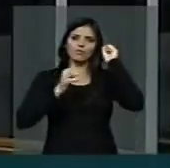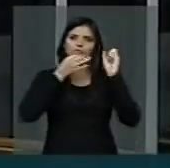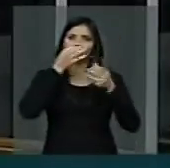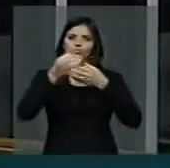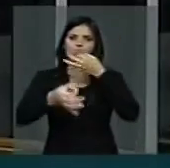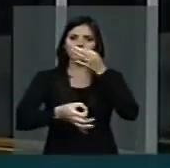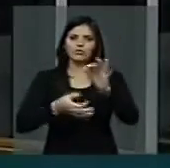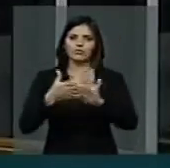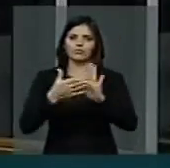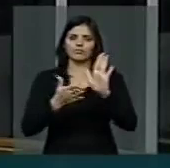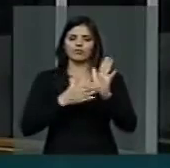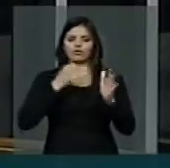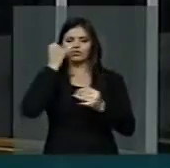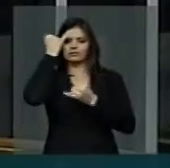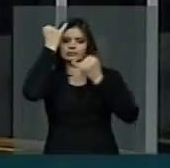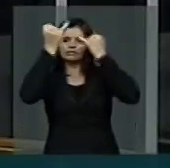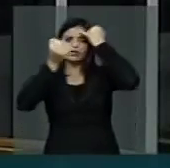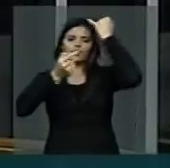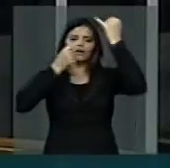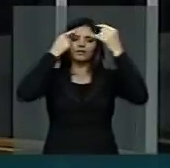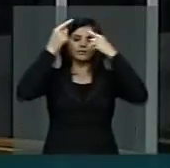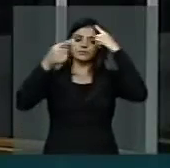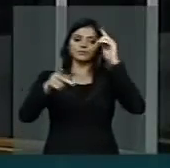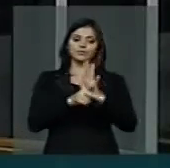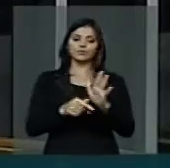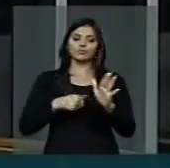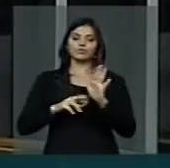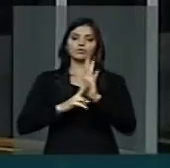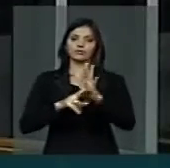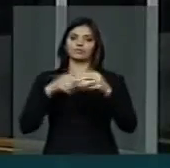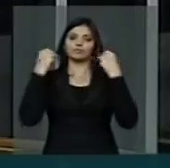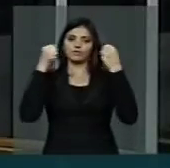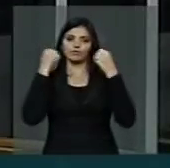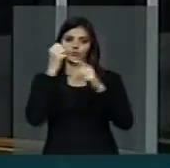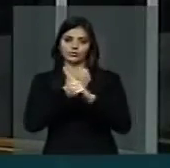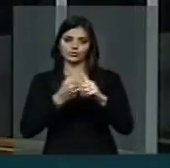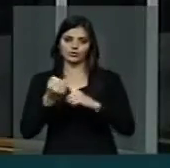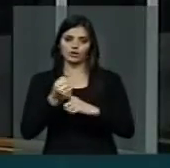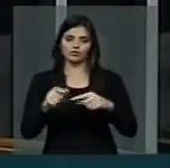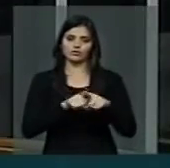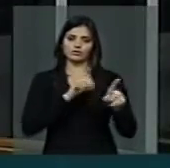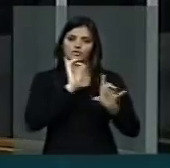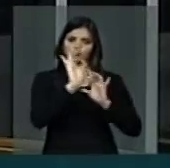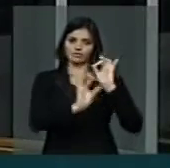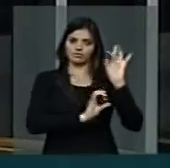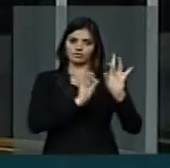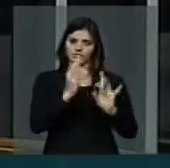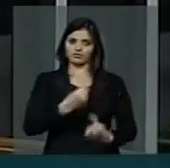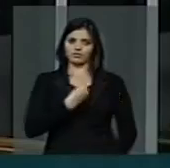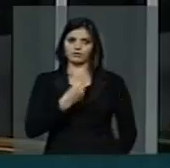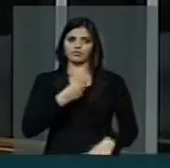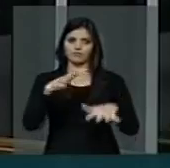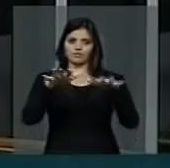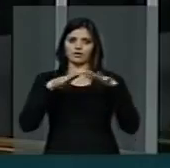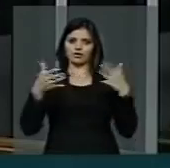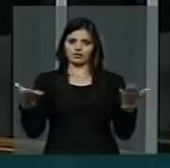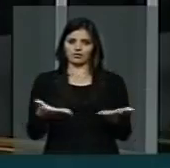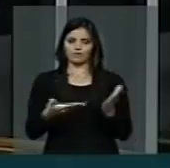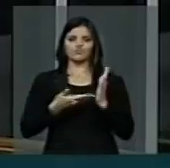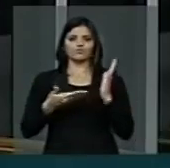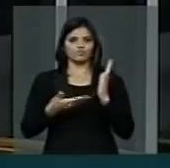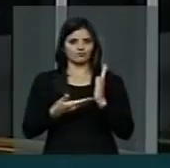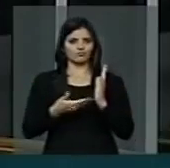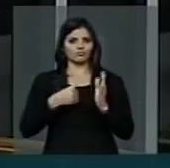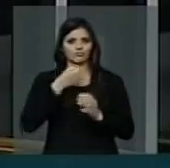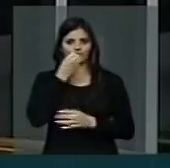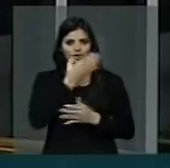propostas, ideias dos representantes de movimentos sociais e especialistas presentes nesse plenário da Câmara dos